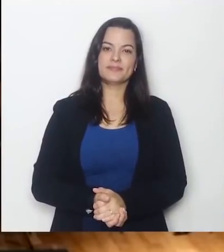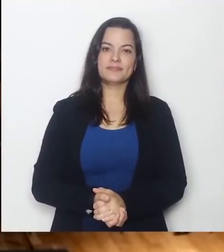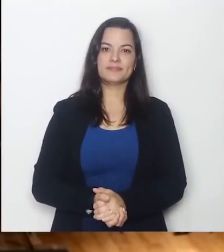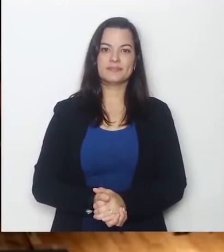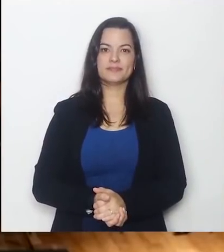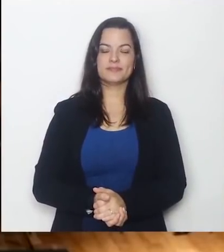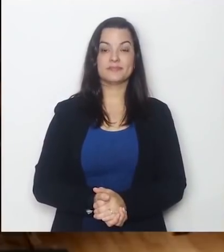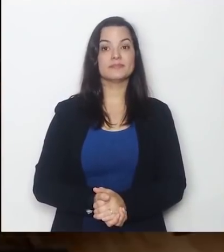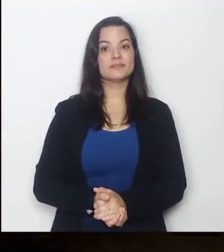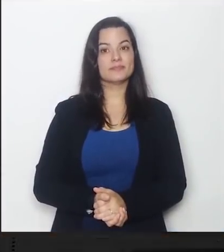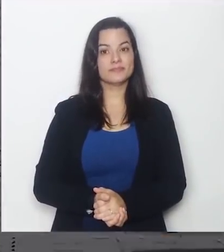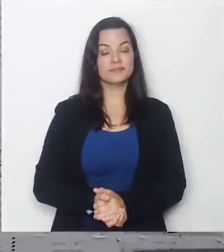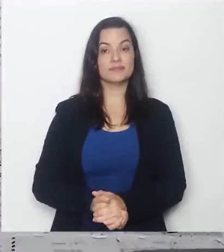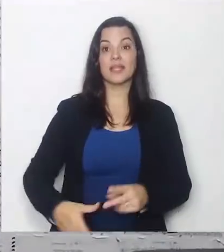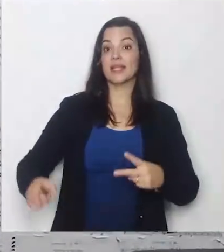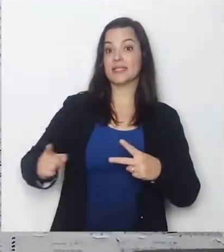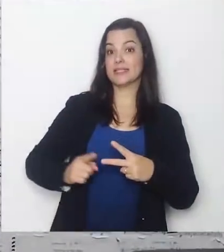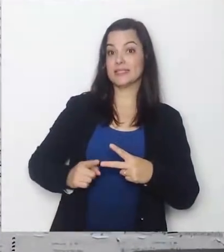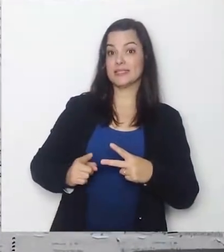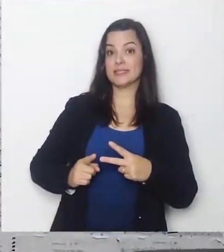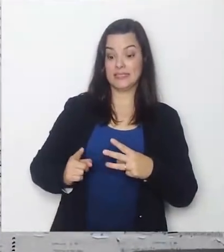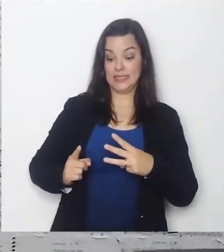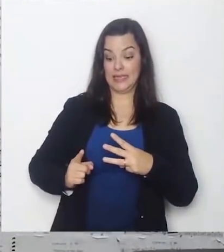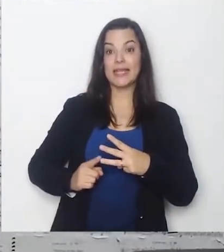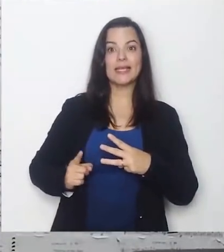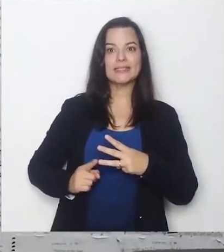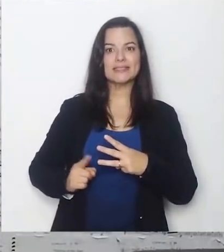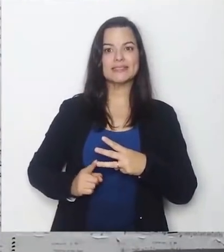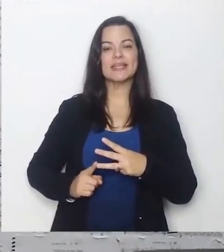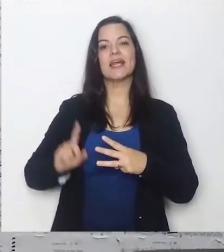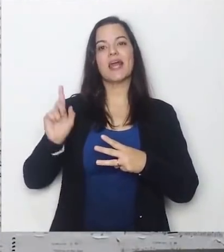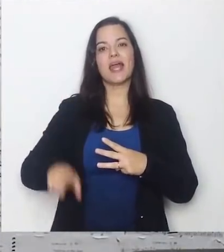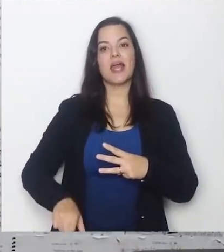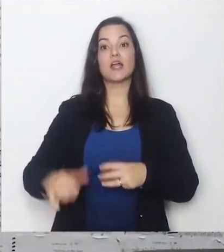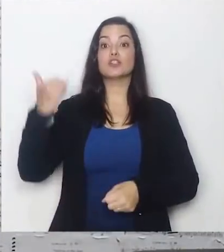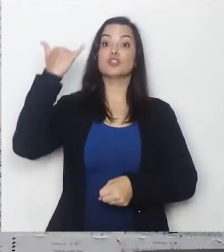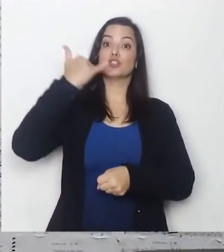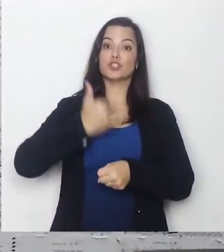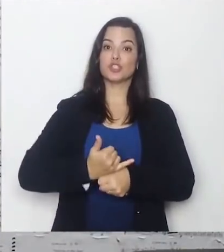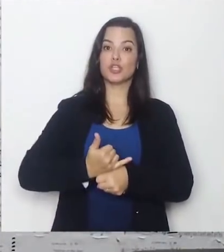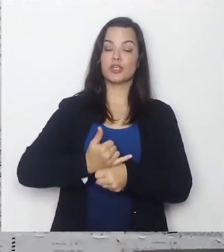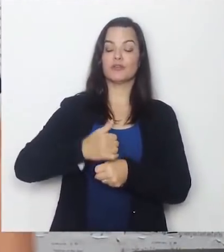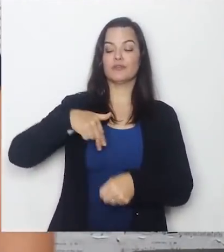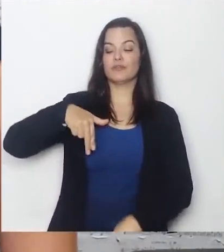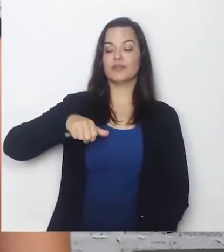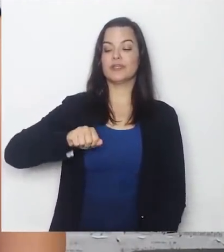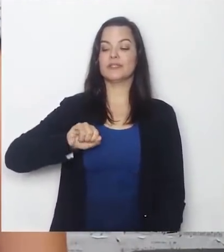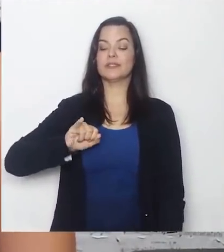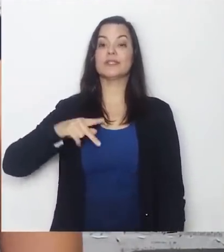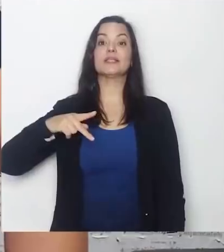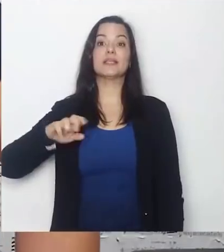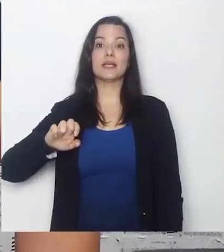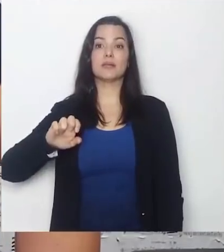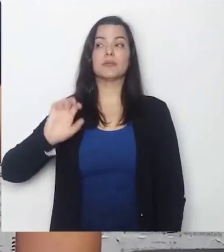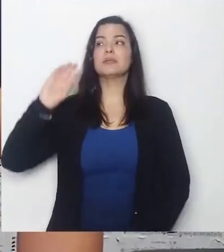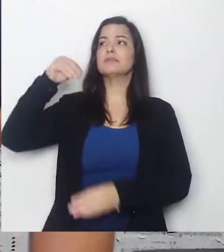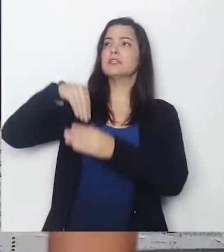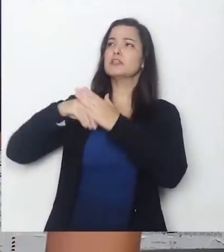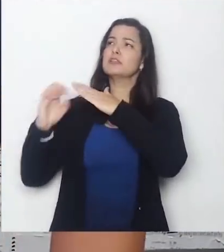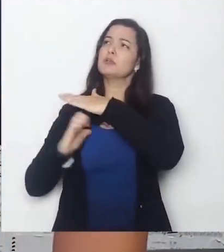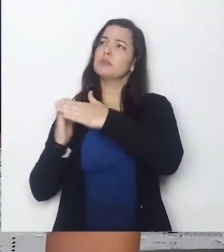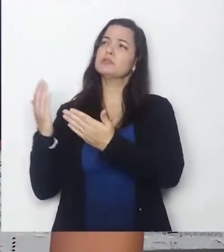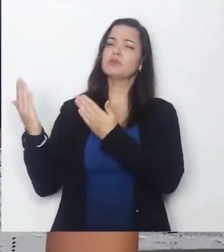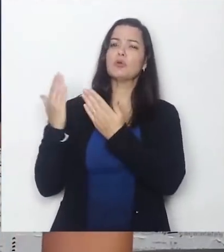A terceira é de chefe de naipe. ele seria numa empresa